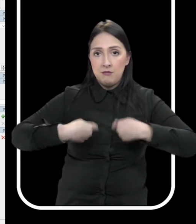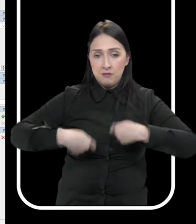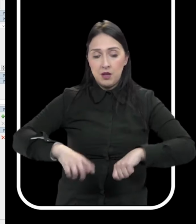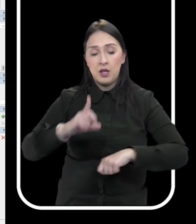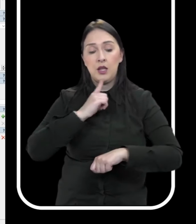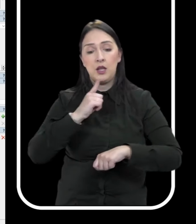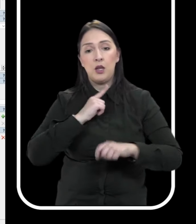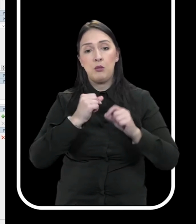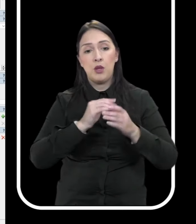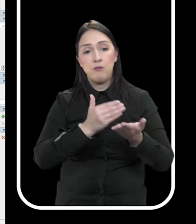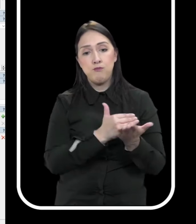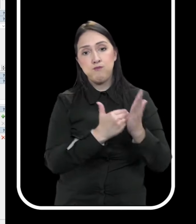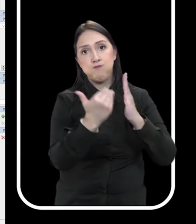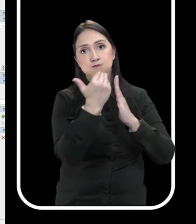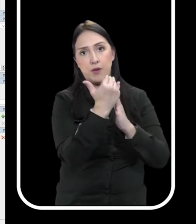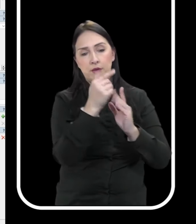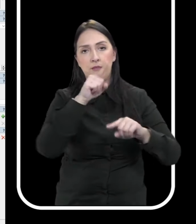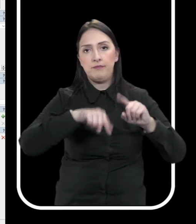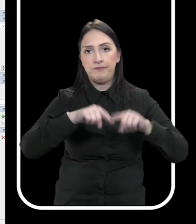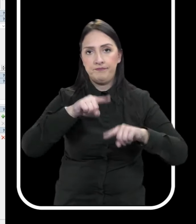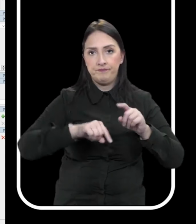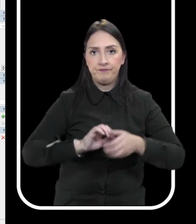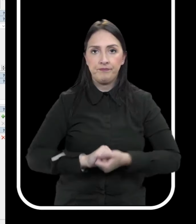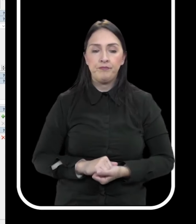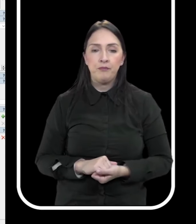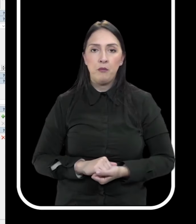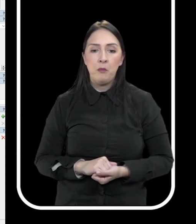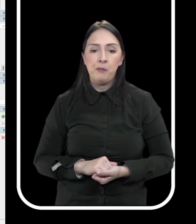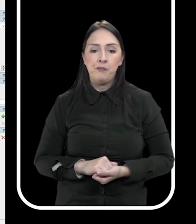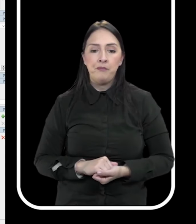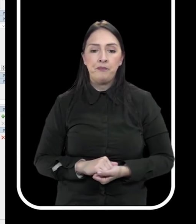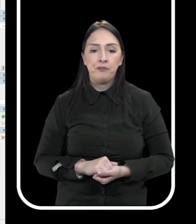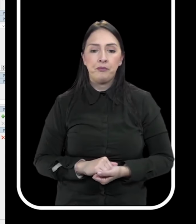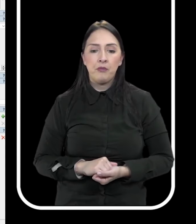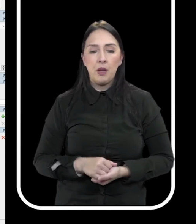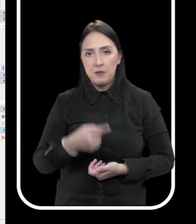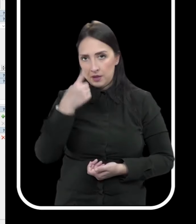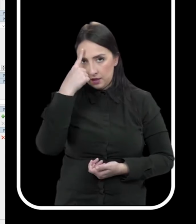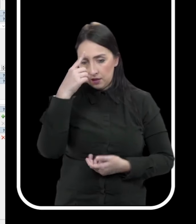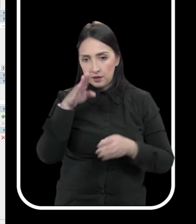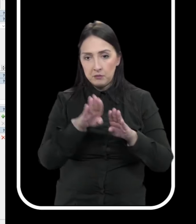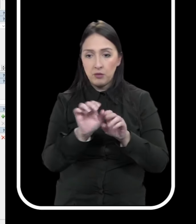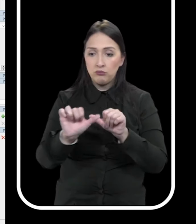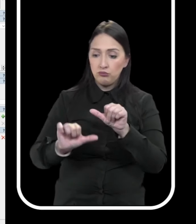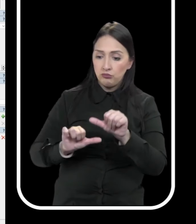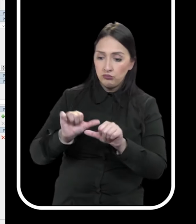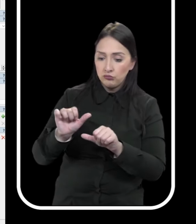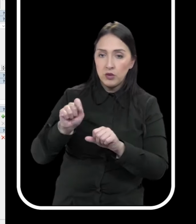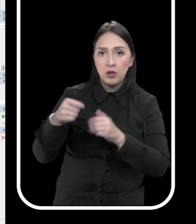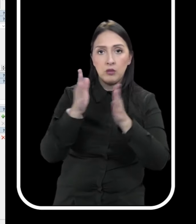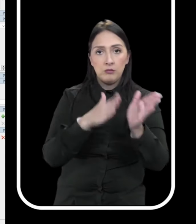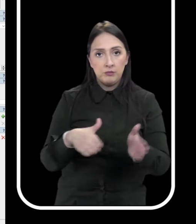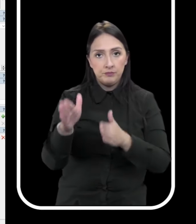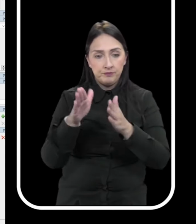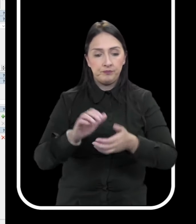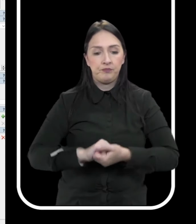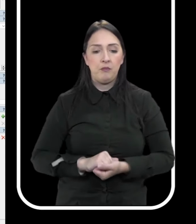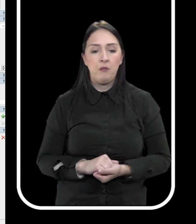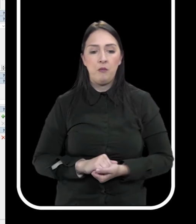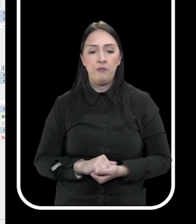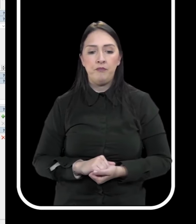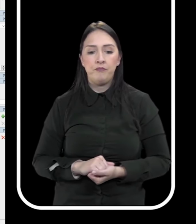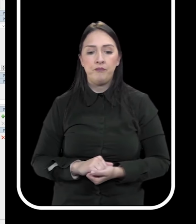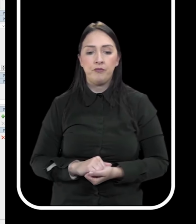nós estamos tendo aí acúmulo de material. Então, veja bem, foi pensado uma modificação desse